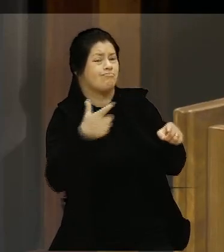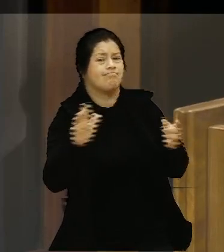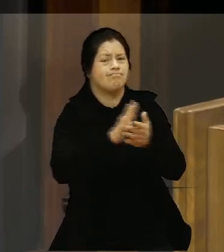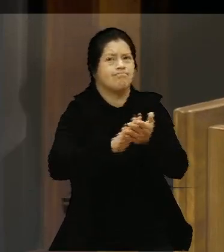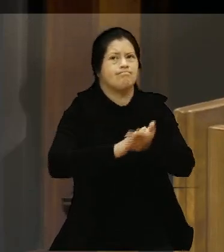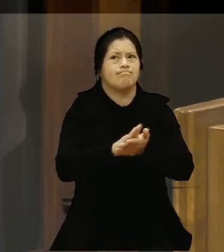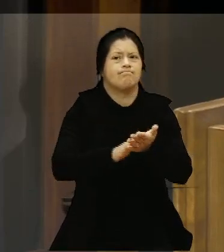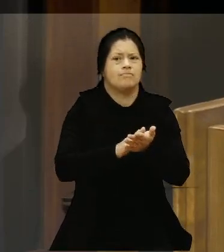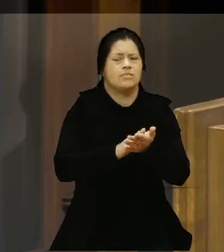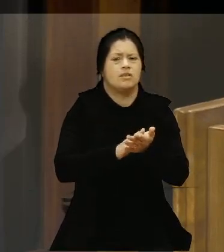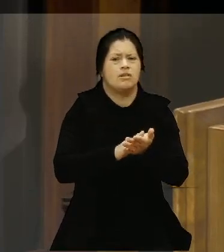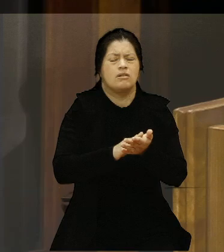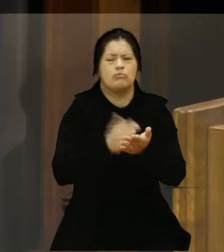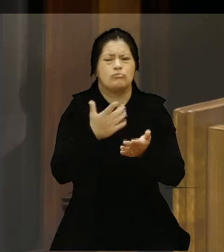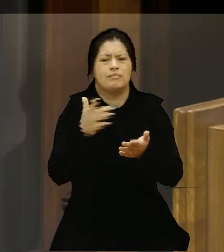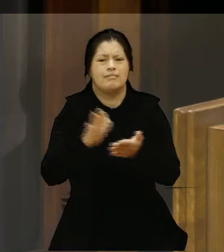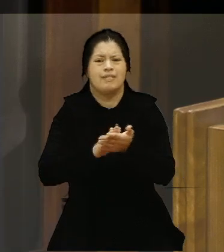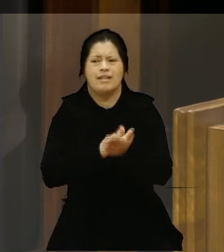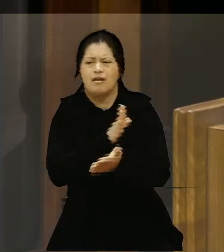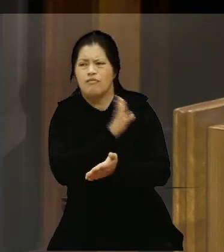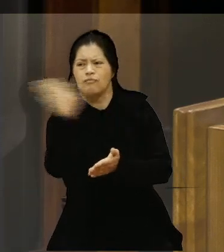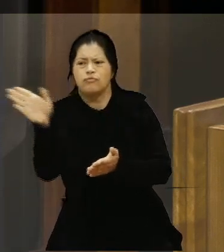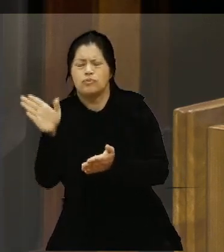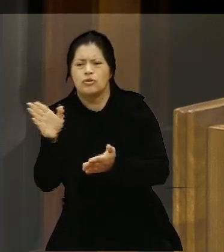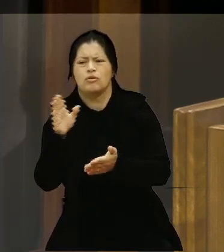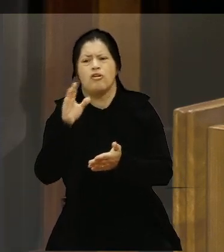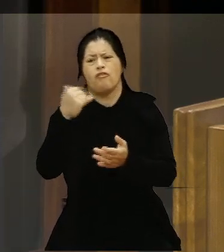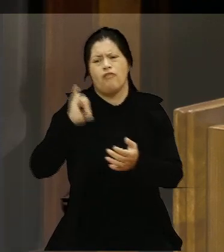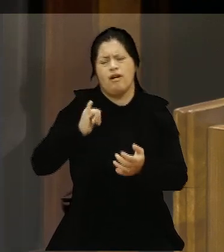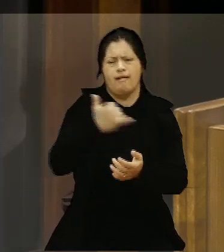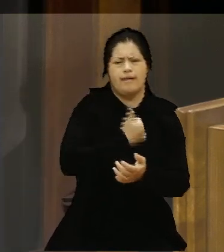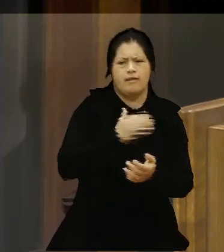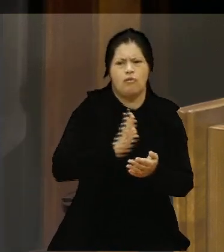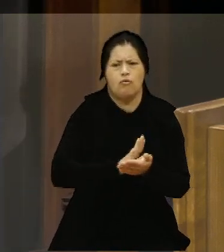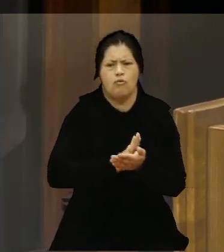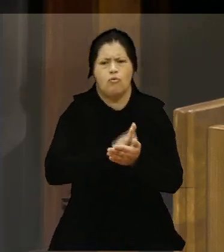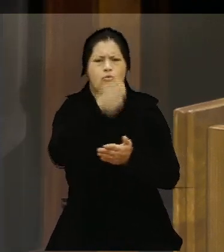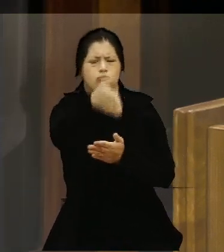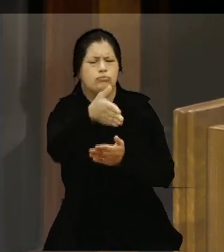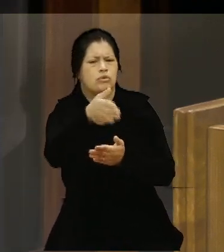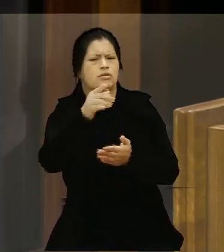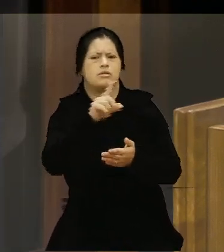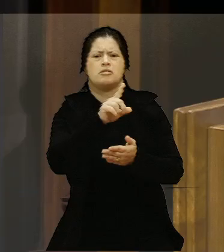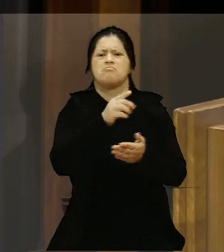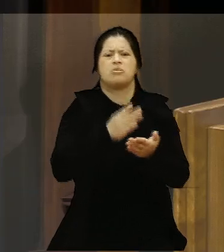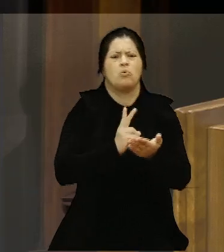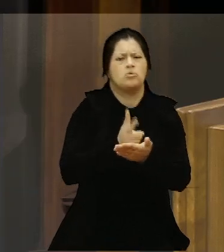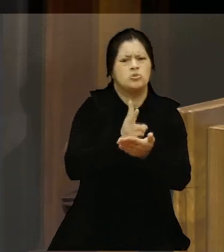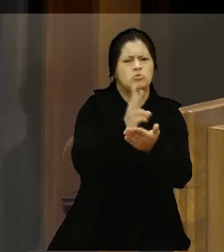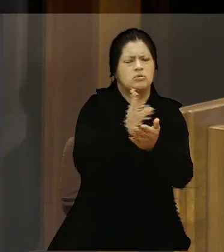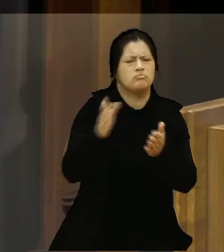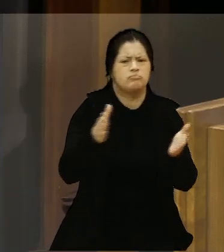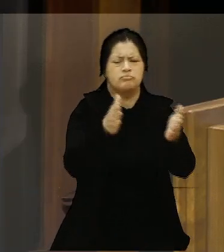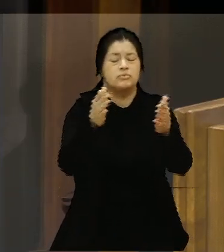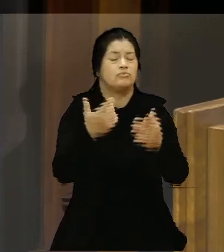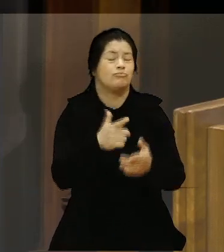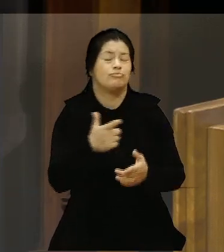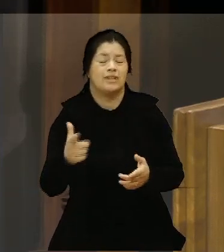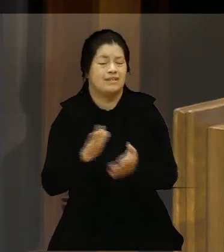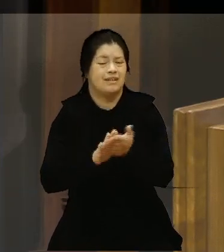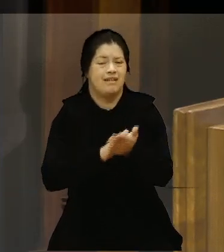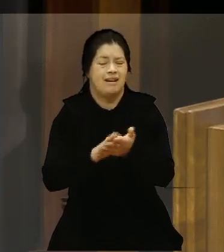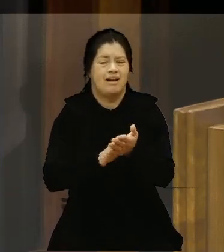é a entrada para Vacaria, que é a entrada para 116 sentido. Não tem nada. Então, e ali tem um espaço em aberto que tem tipo